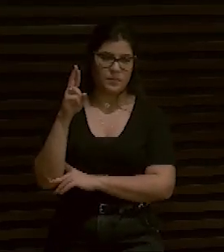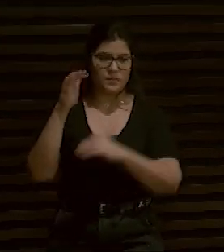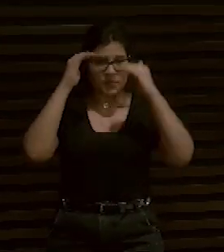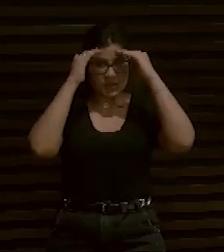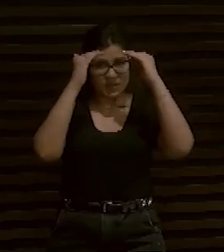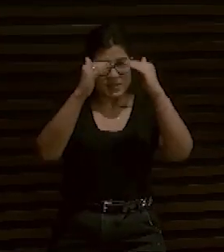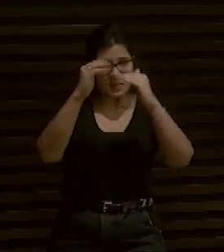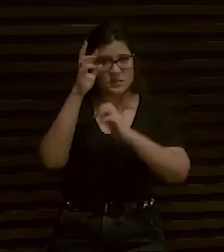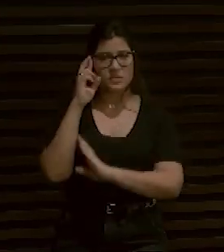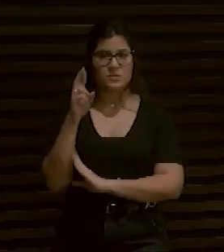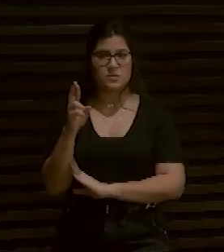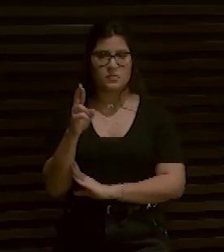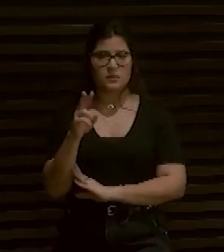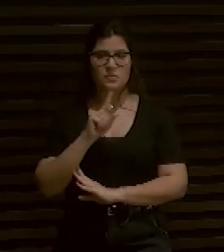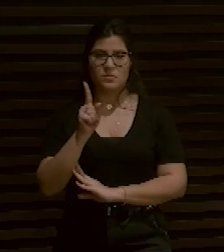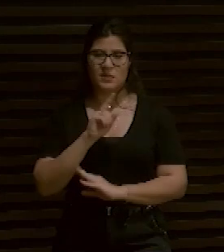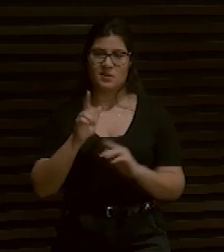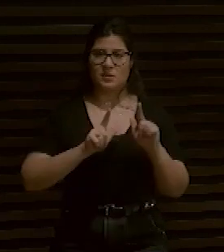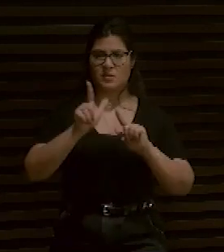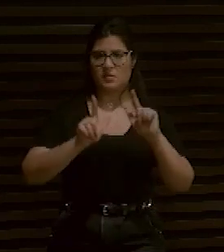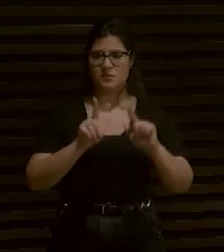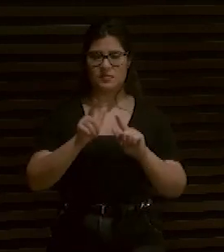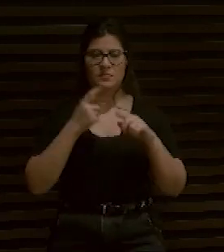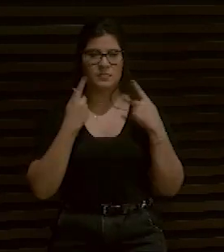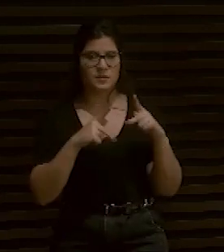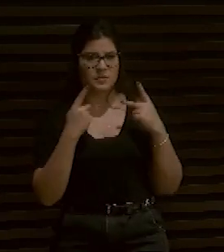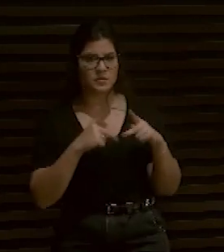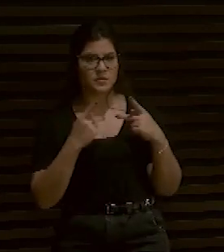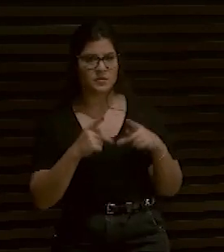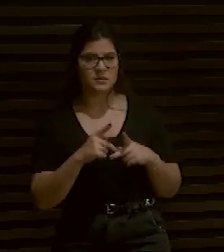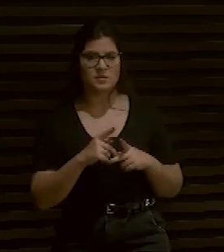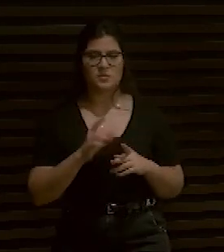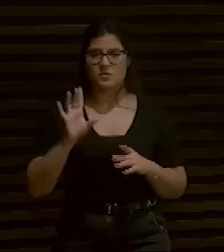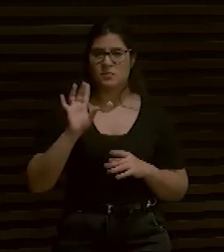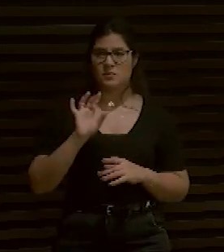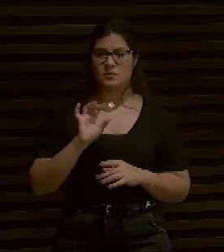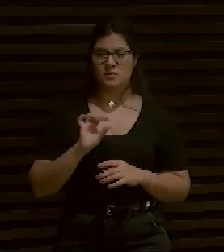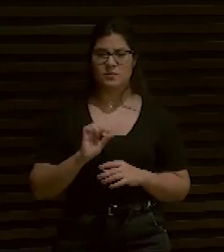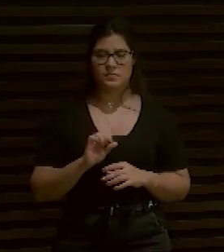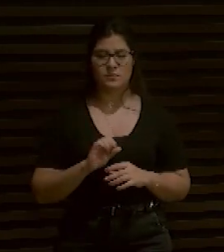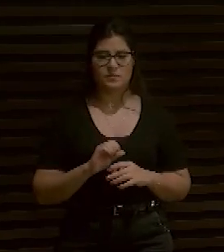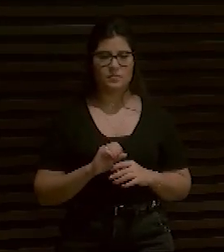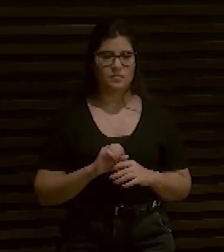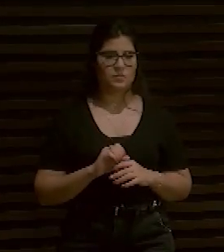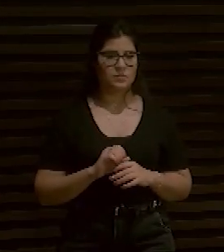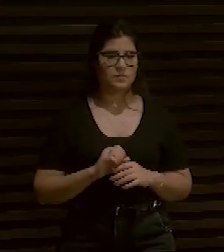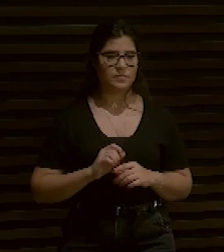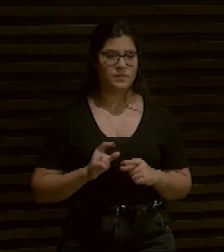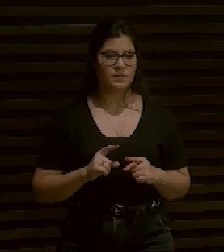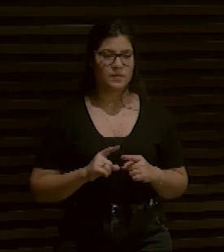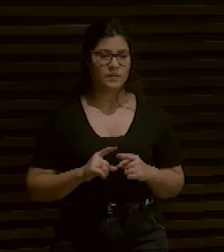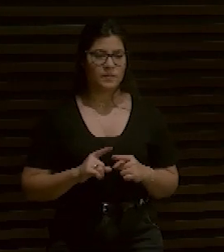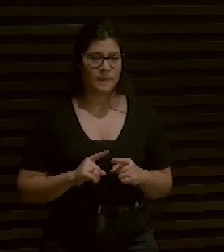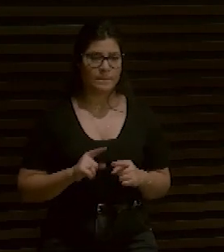Não acha que na tua TV vai passar pregação se você não abrir o canal lá do YouTube e colocar aqui o canal da igreja. A